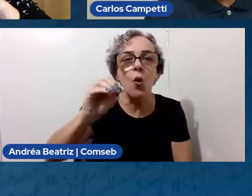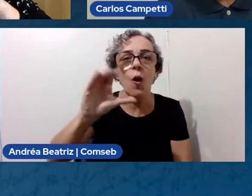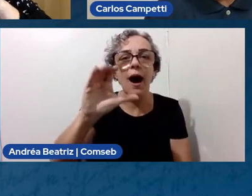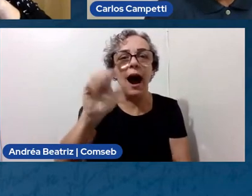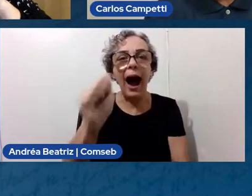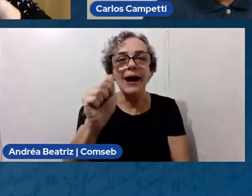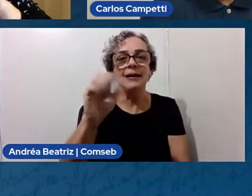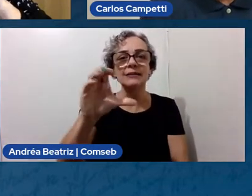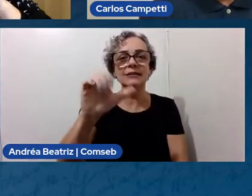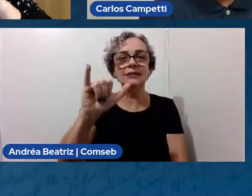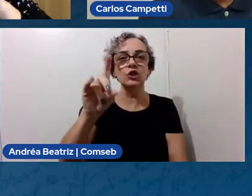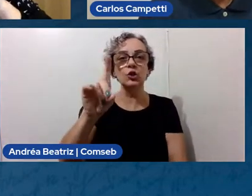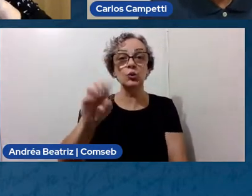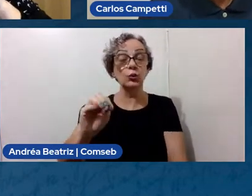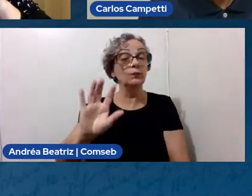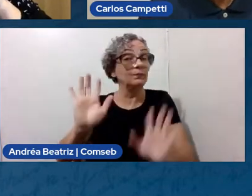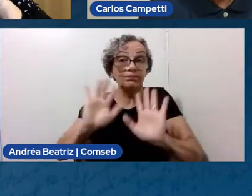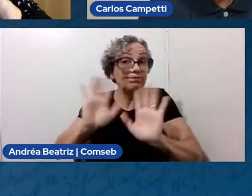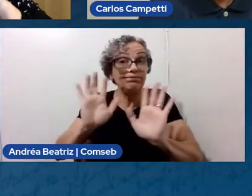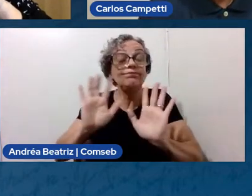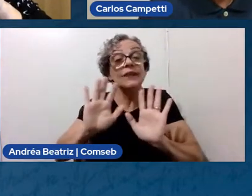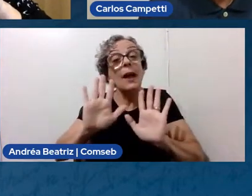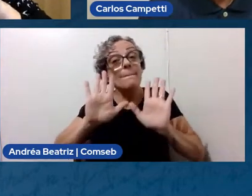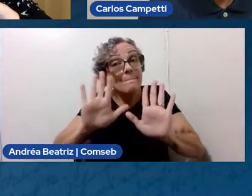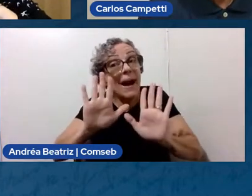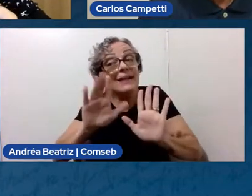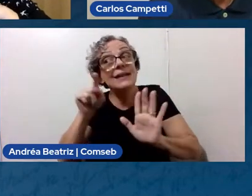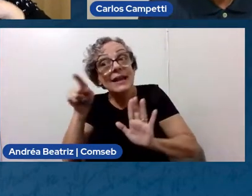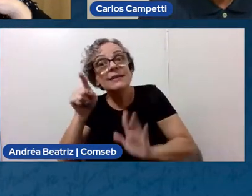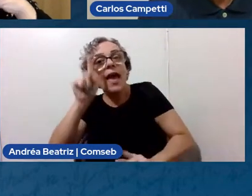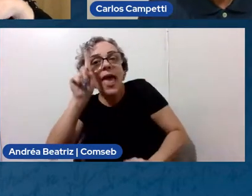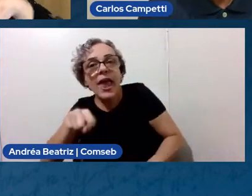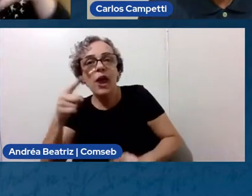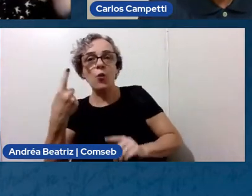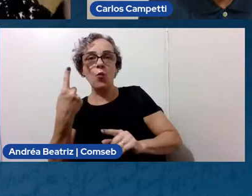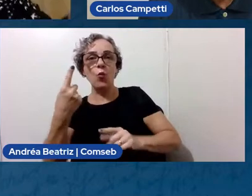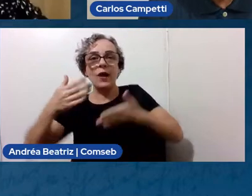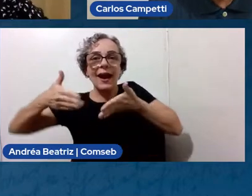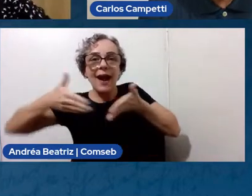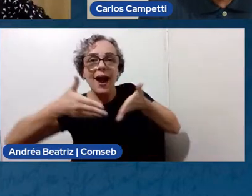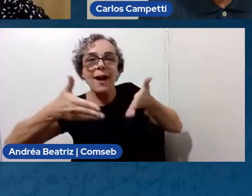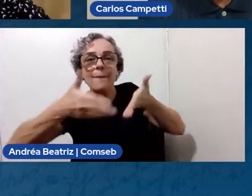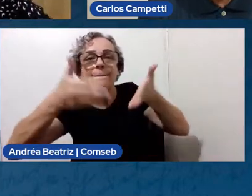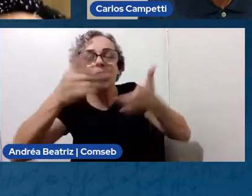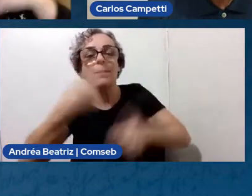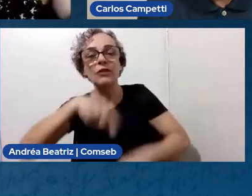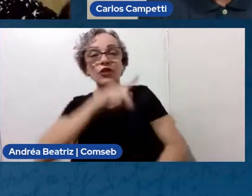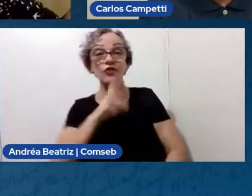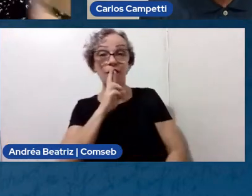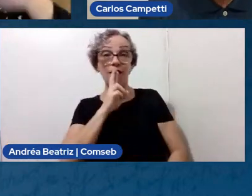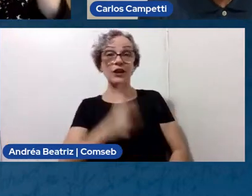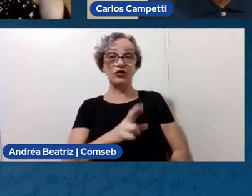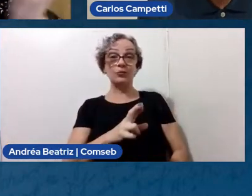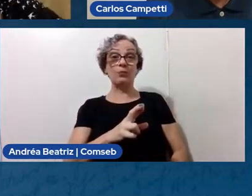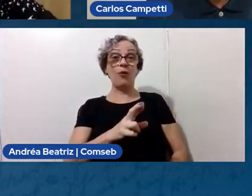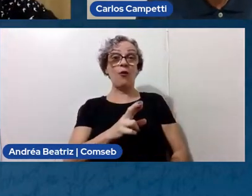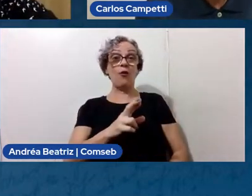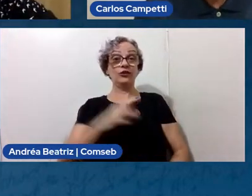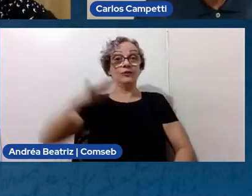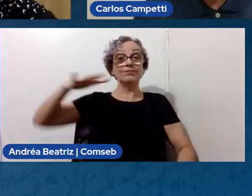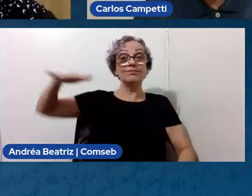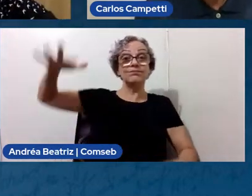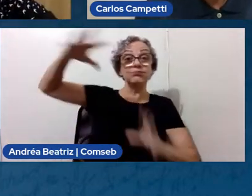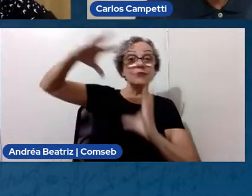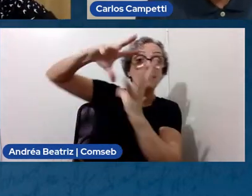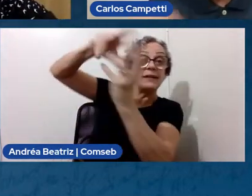no caminho de entender a possibilidade do que os espíritos chamaram de elementos orgânicos estarem no espaço e outros planetas à